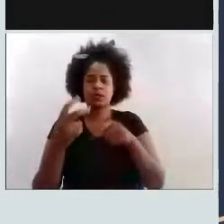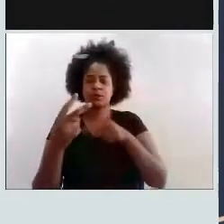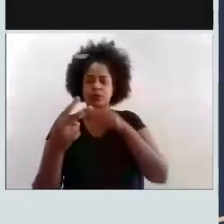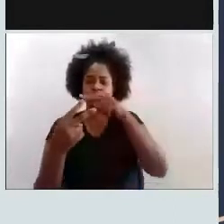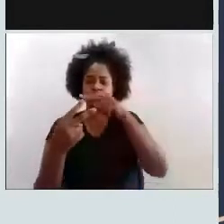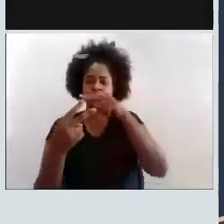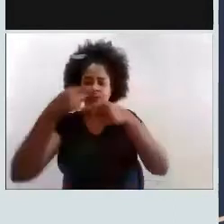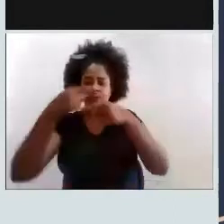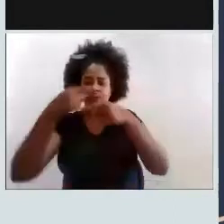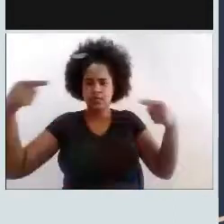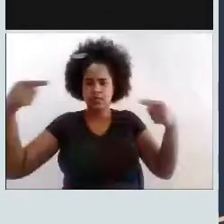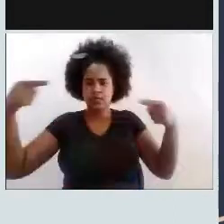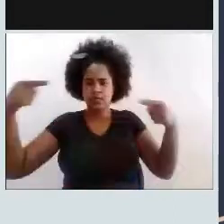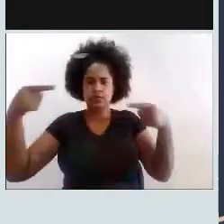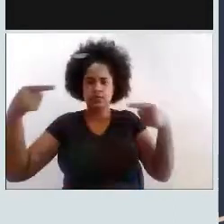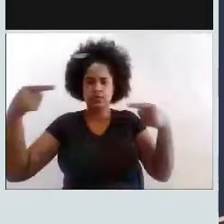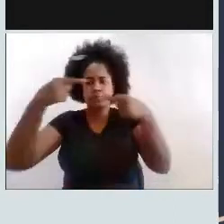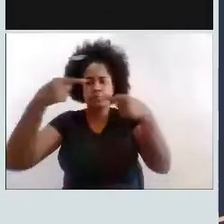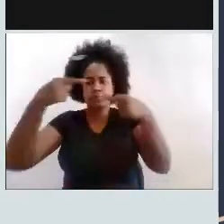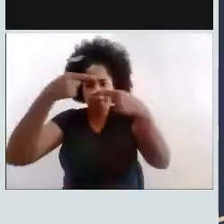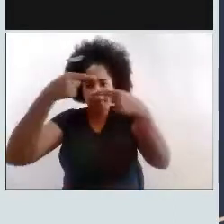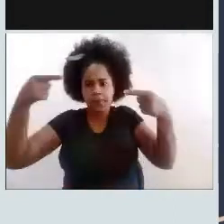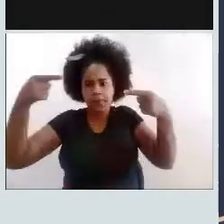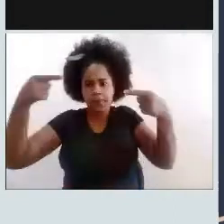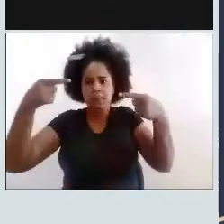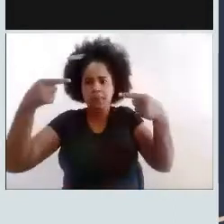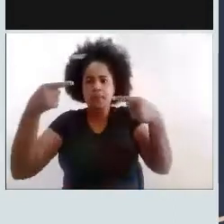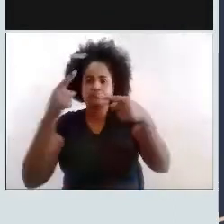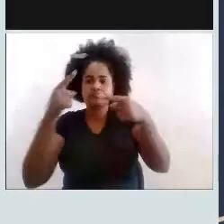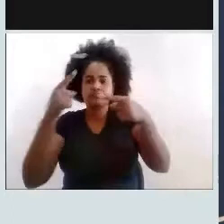paralelas, coincidentes e reversas.